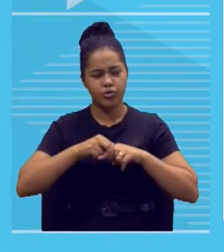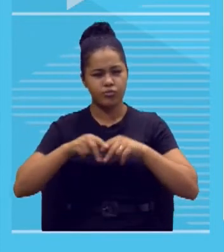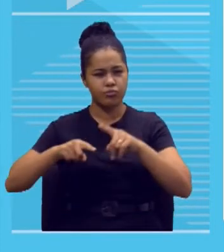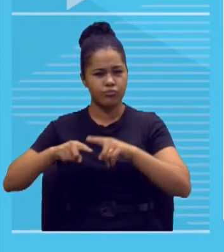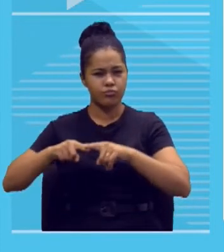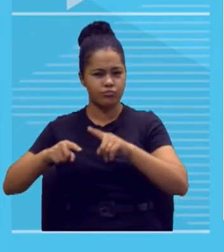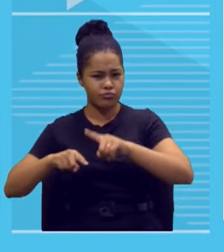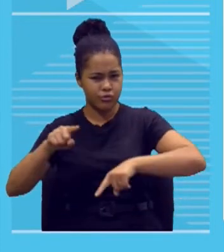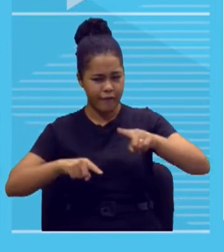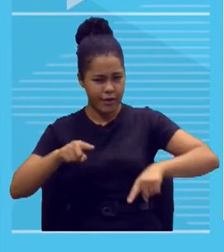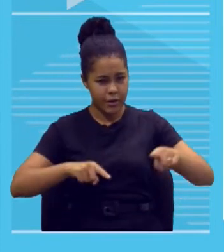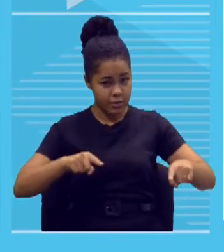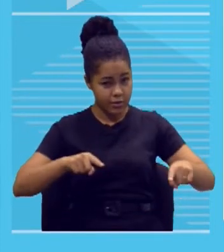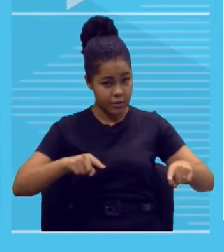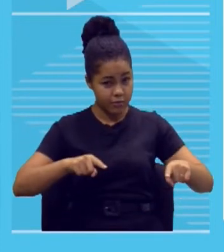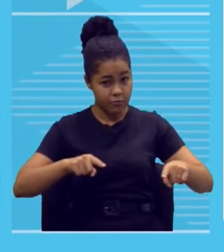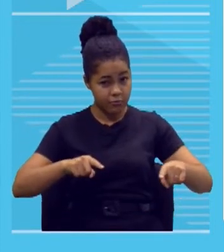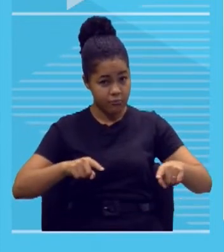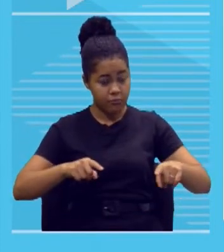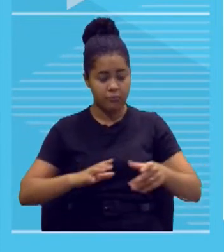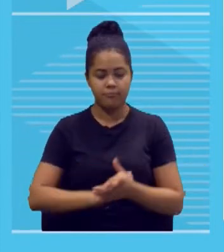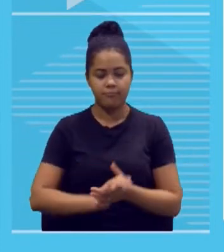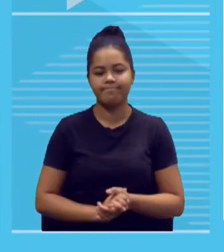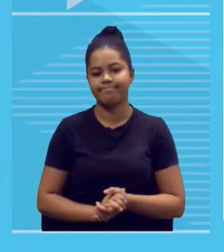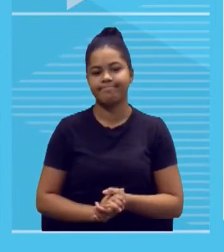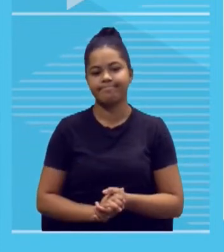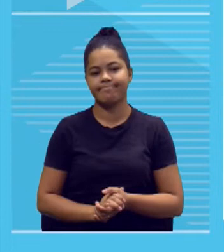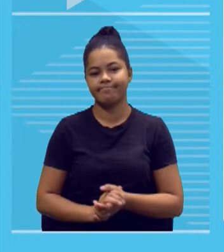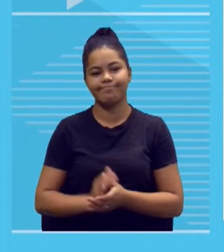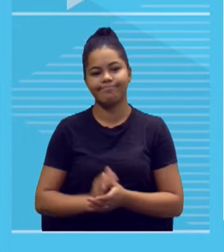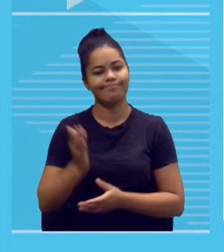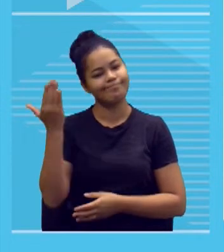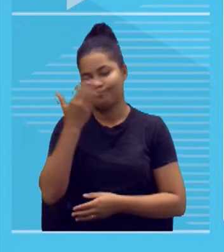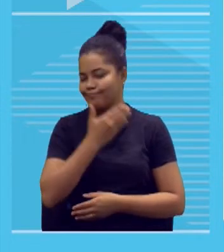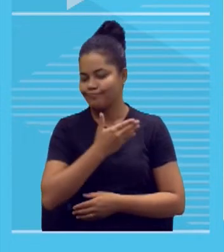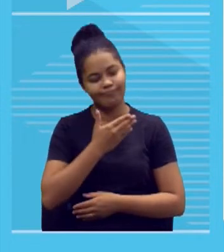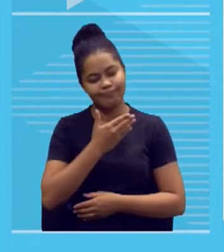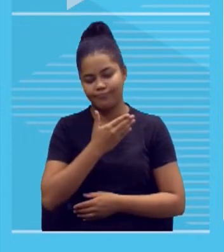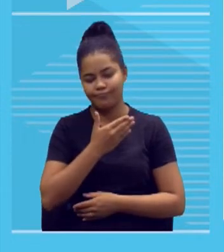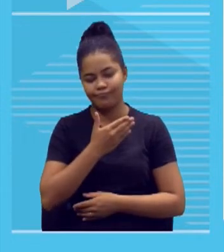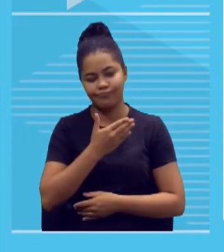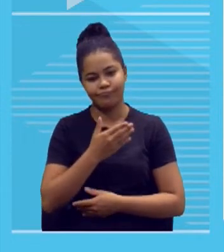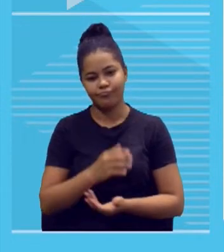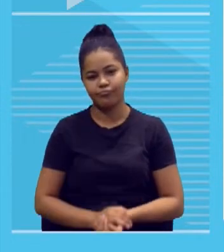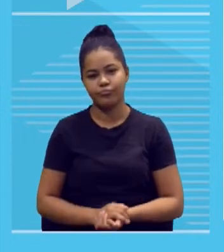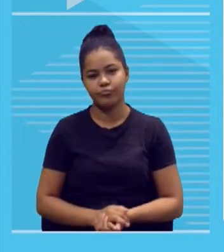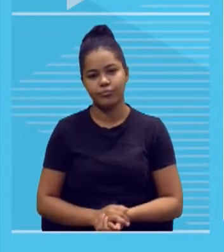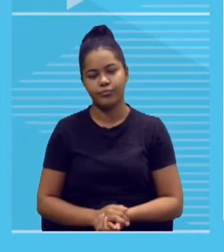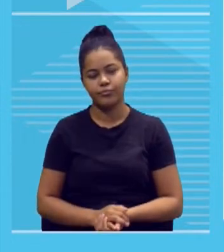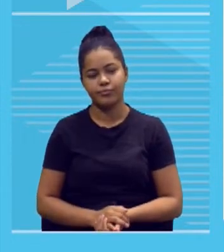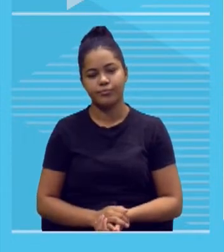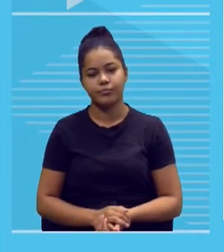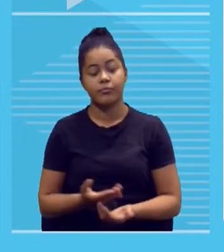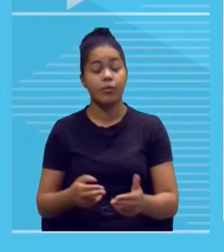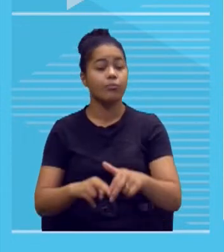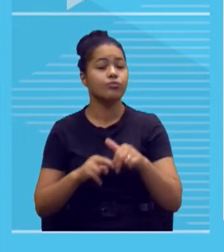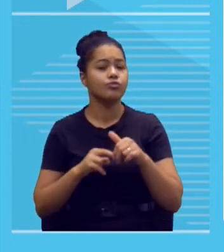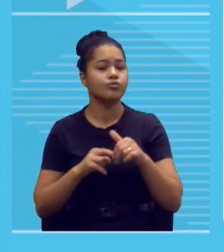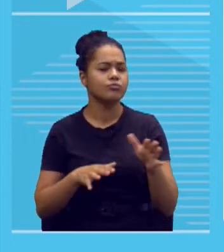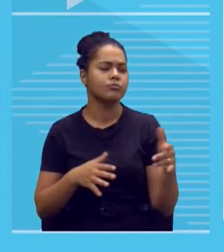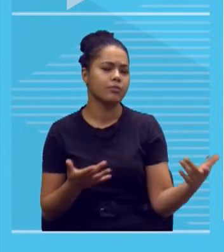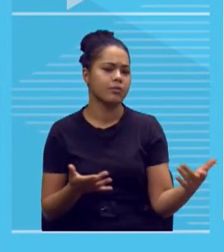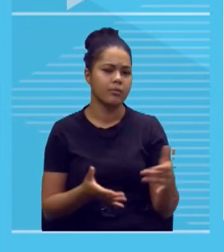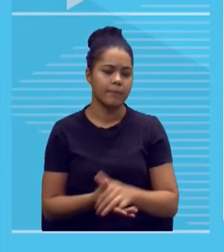resposta Óbvio que não é óbvio que não porque não